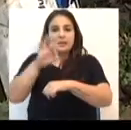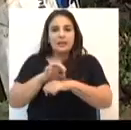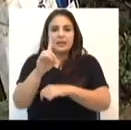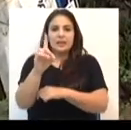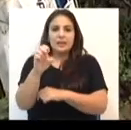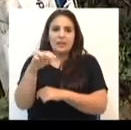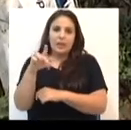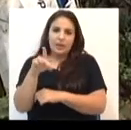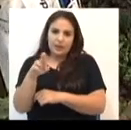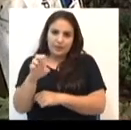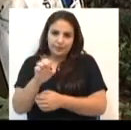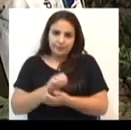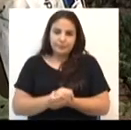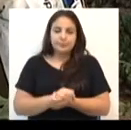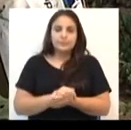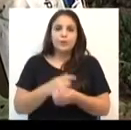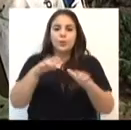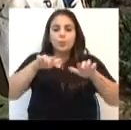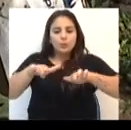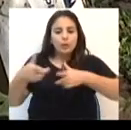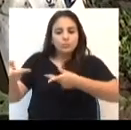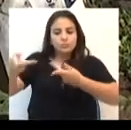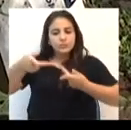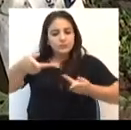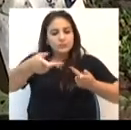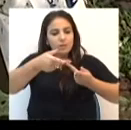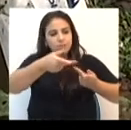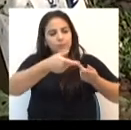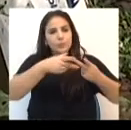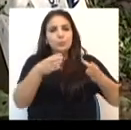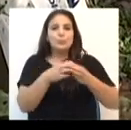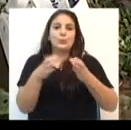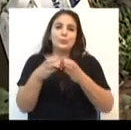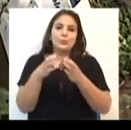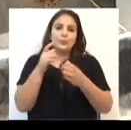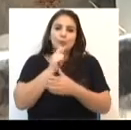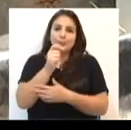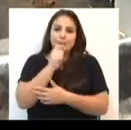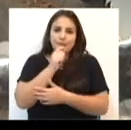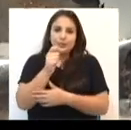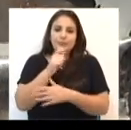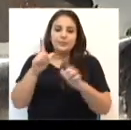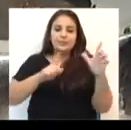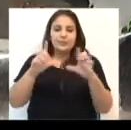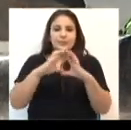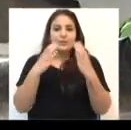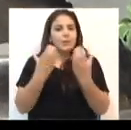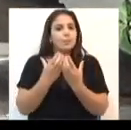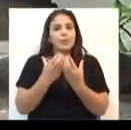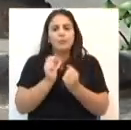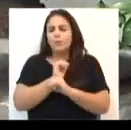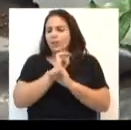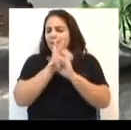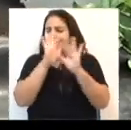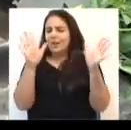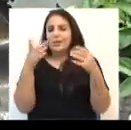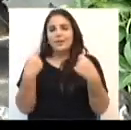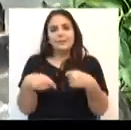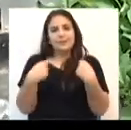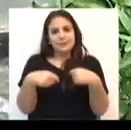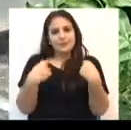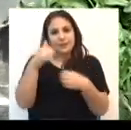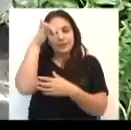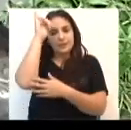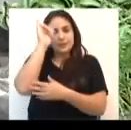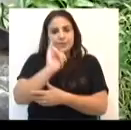dengue. Nos pontos visitados pela equipe de reportagem da TV Câmara, ficou evidente a necessidade de todos